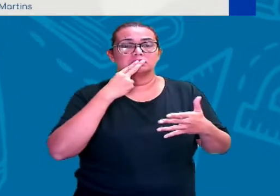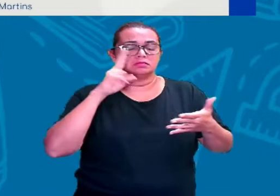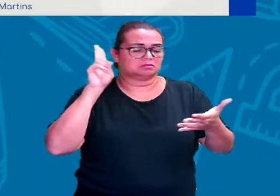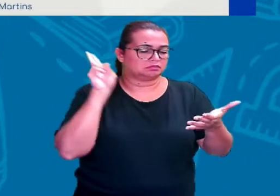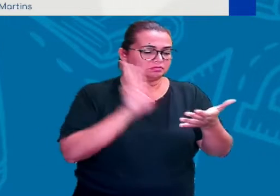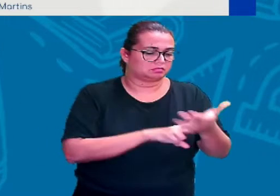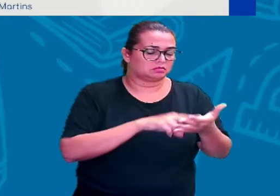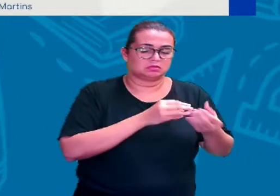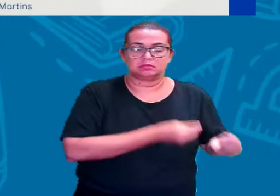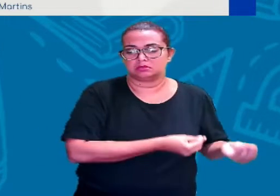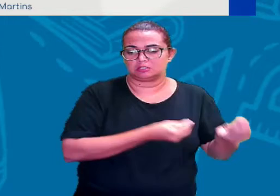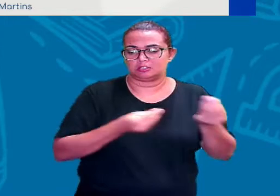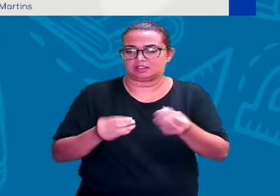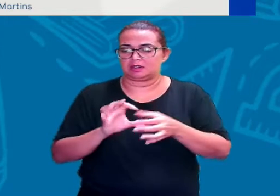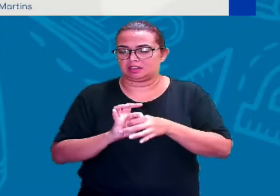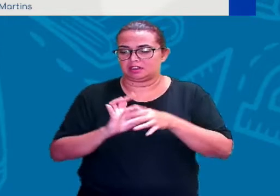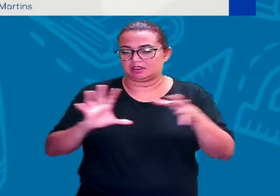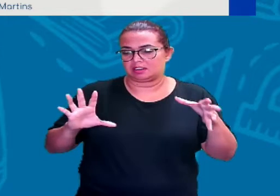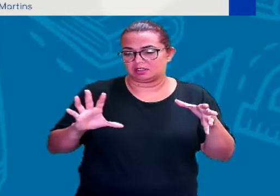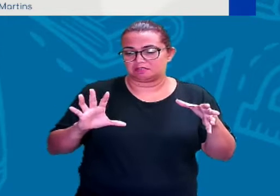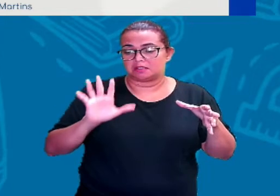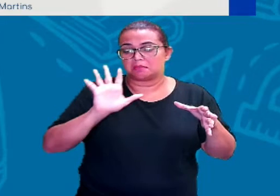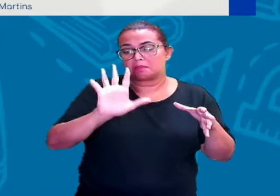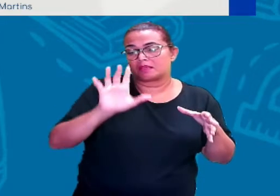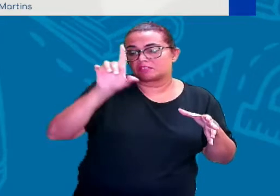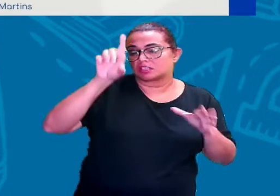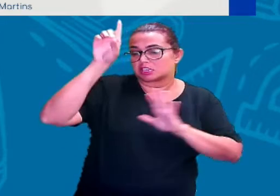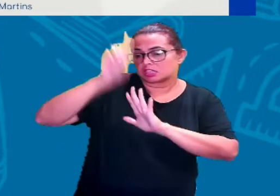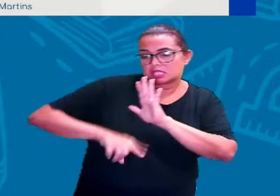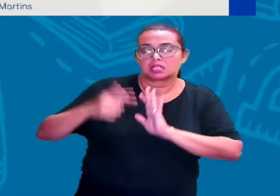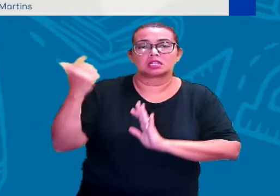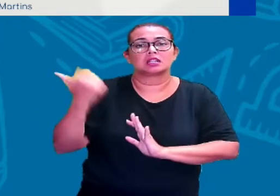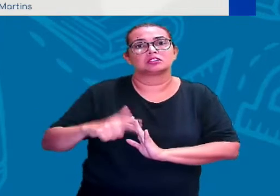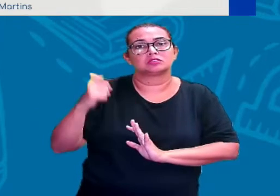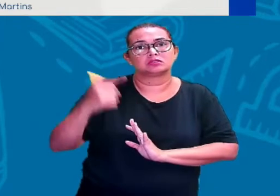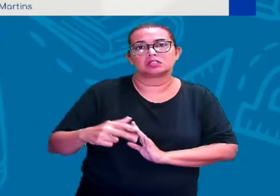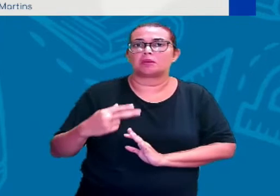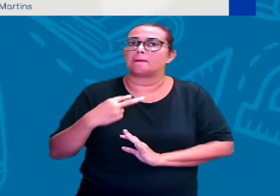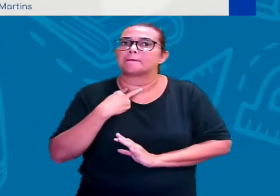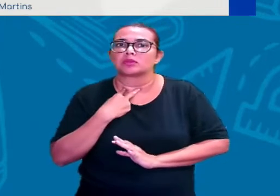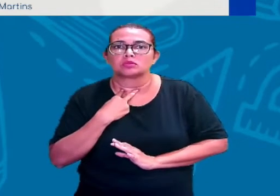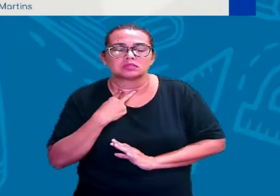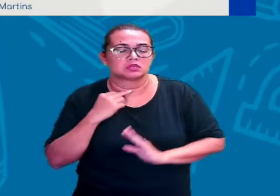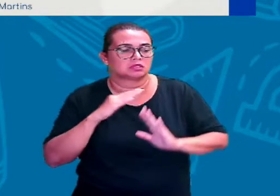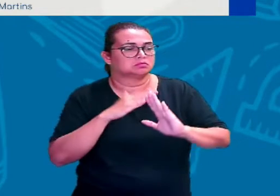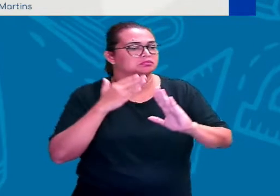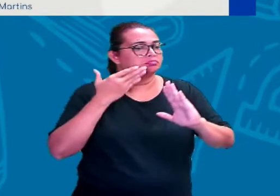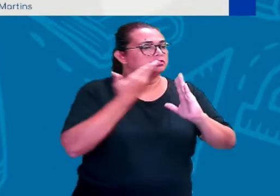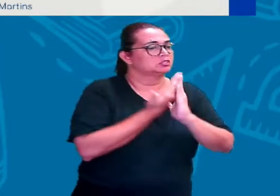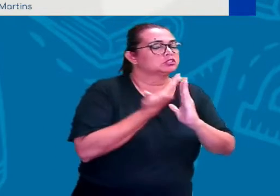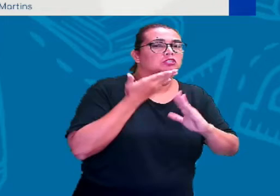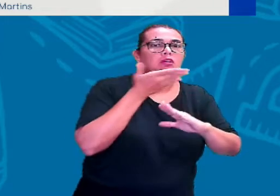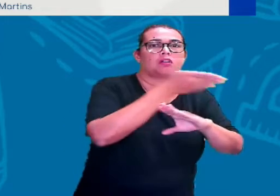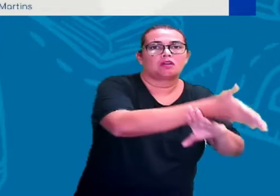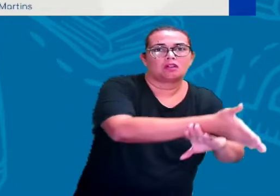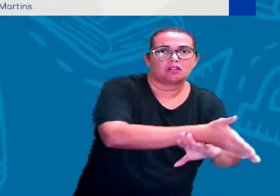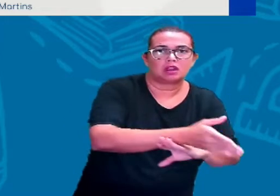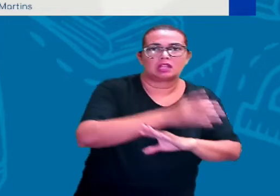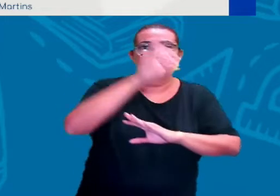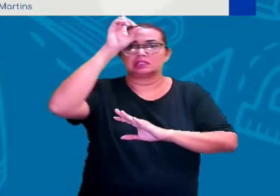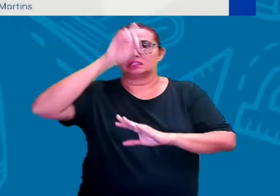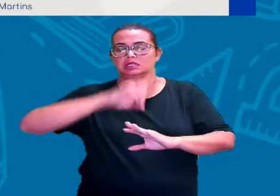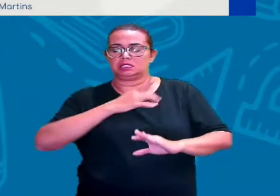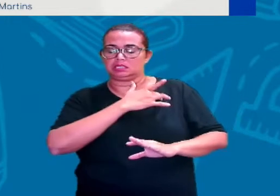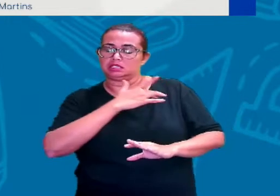liberdade, mas sem direito à cidadania. A gente não podia ir à escola, a gente não tinha direito à